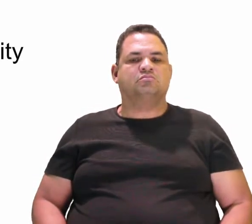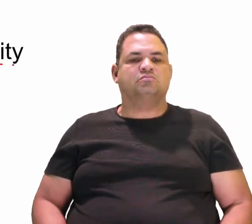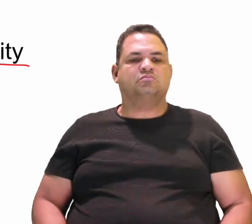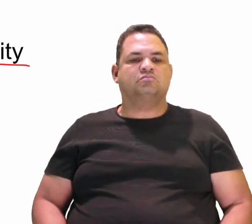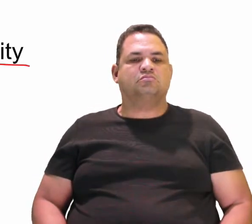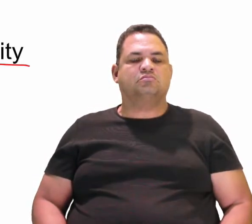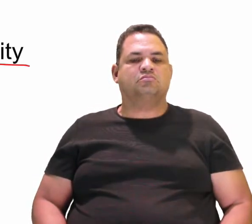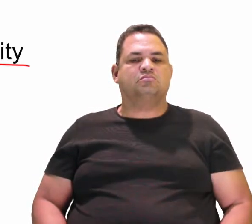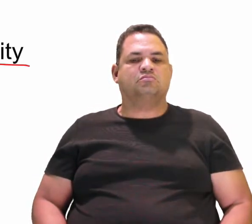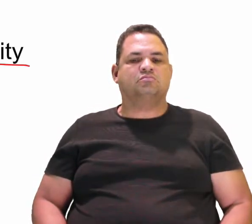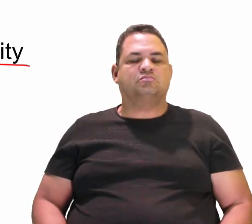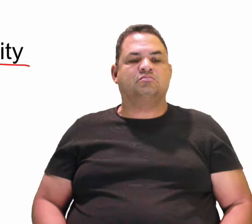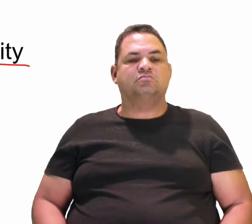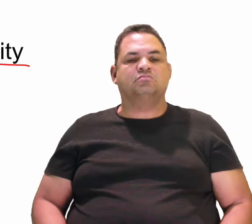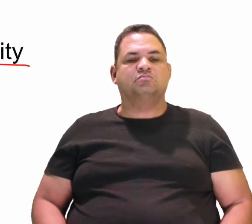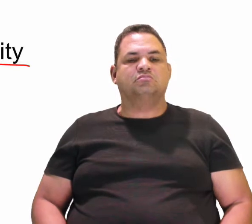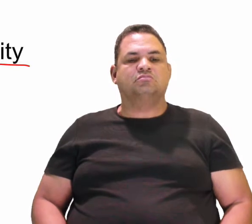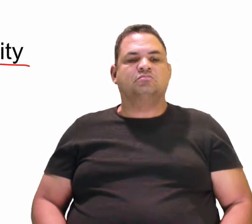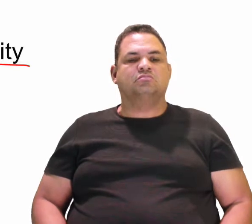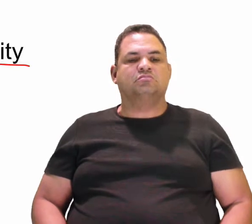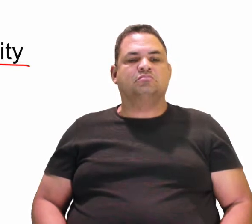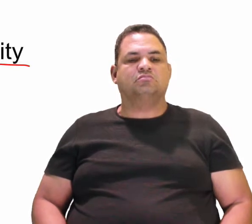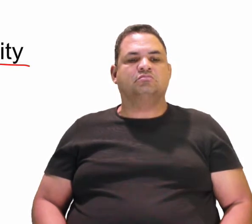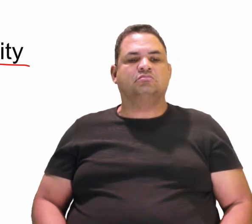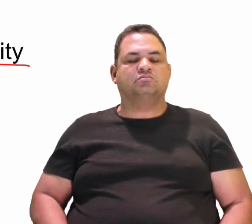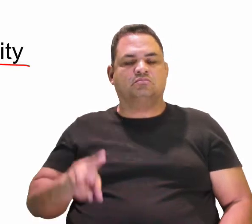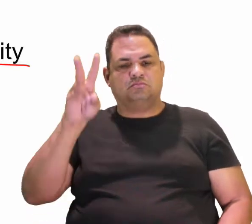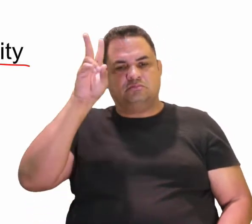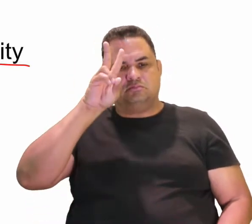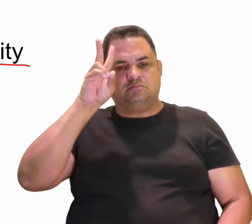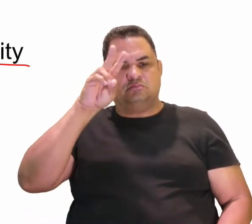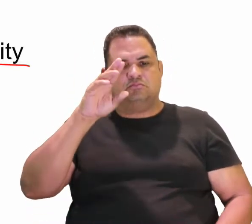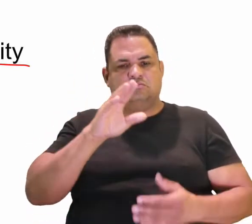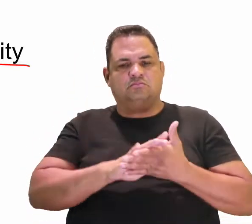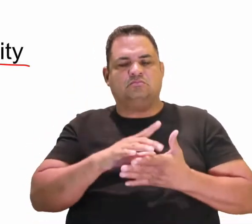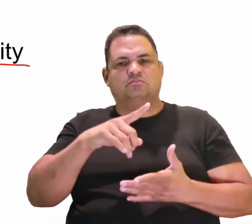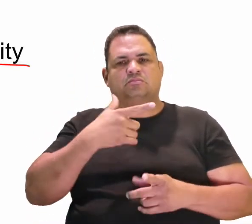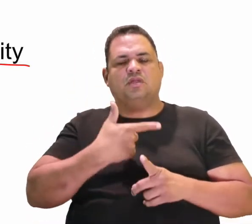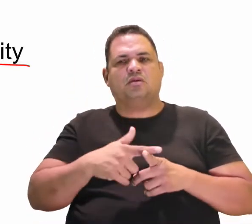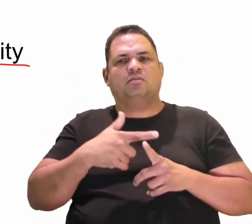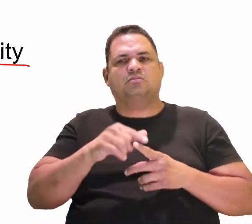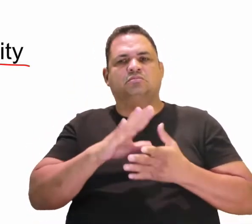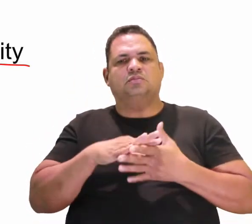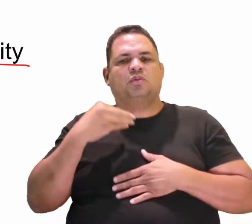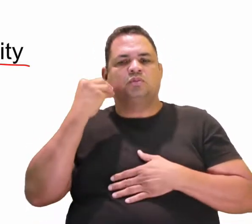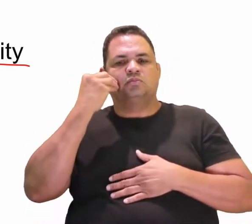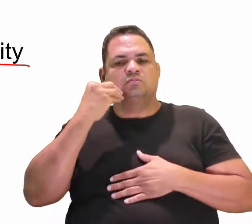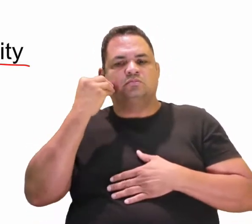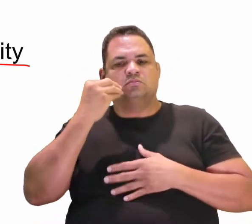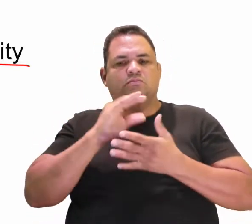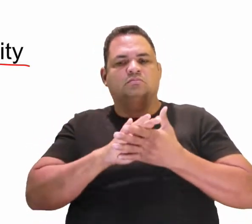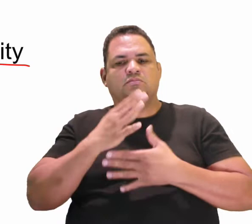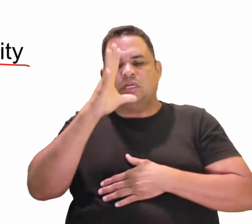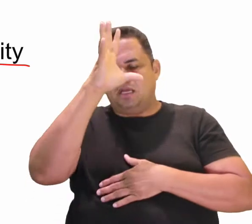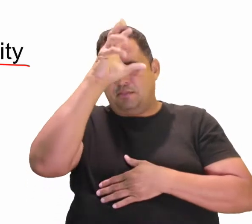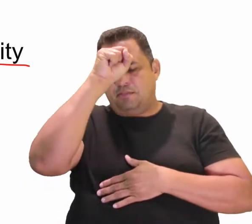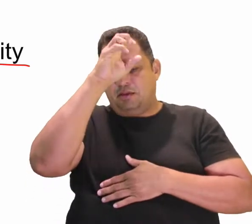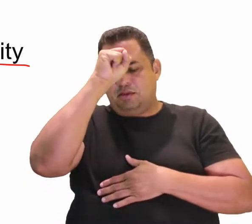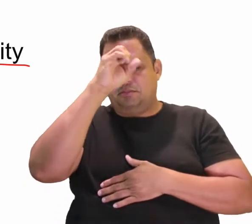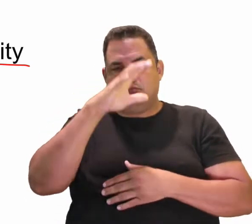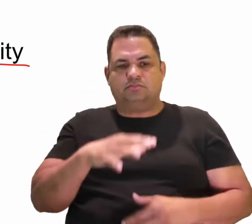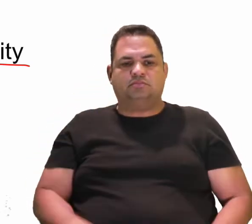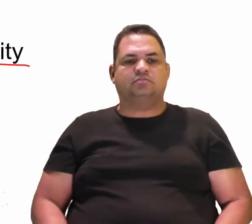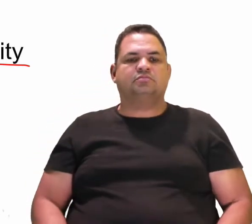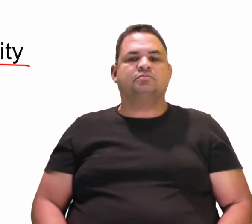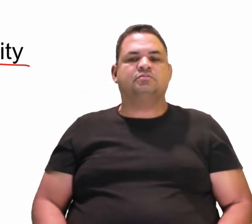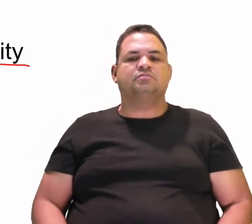an opportunity to learn. Lembre-se que a adversidade pode ser uma oportunidade para aprender,